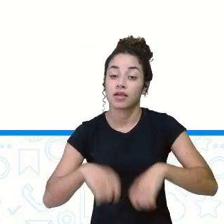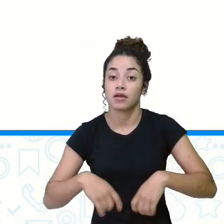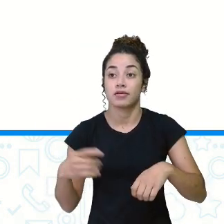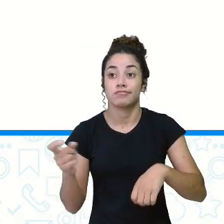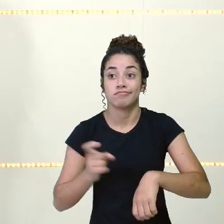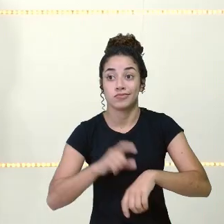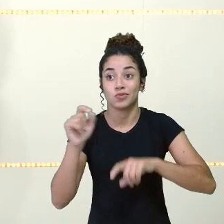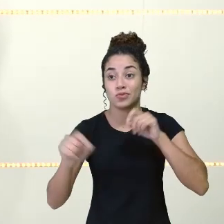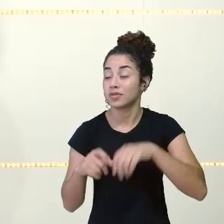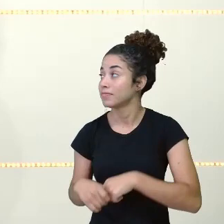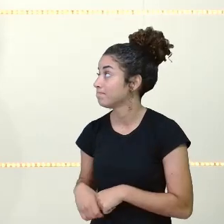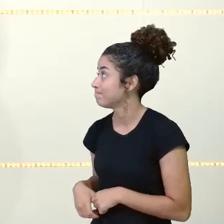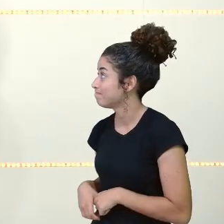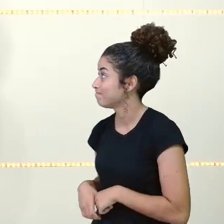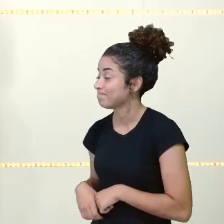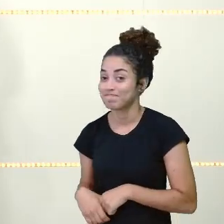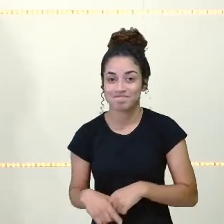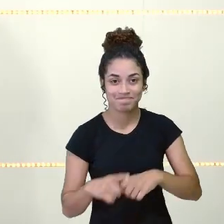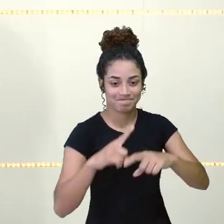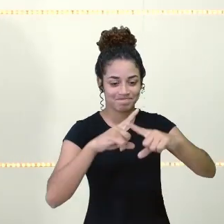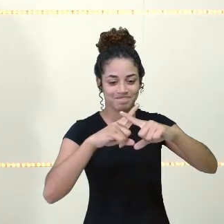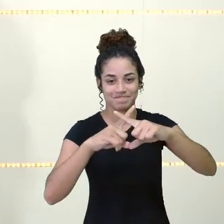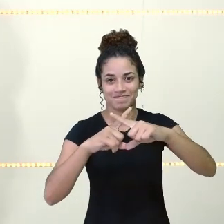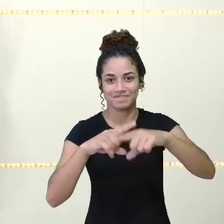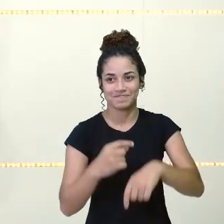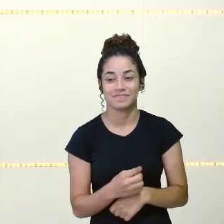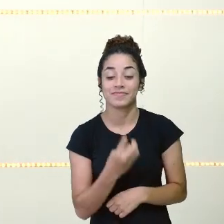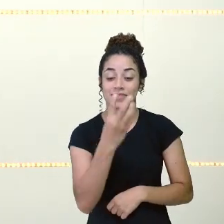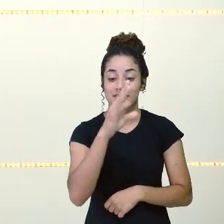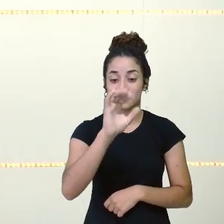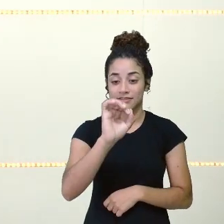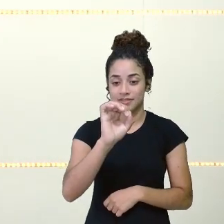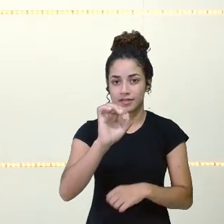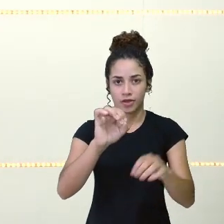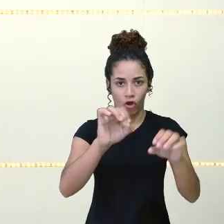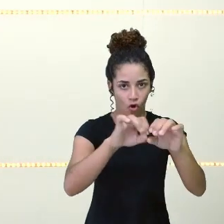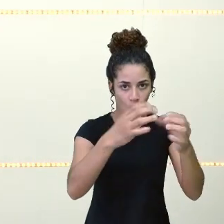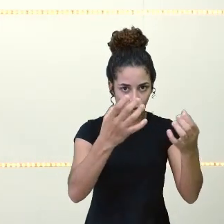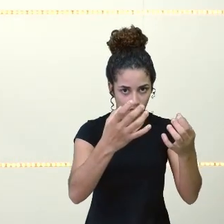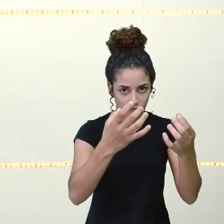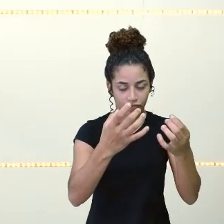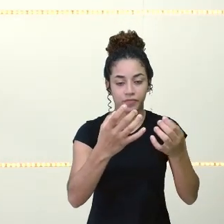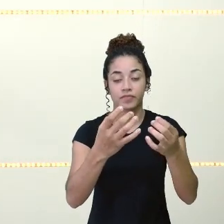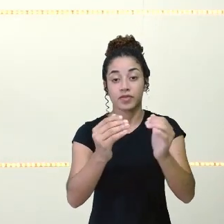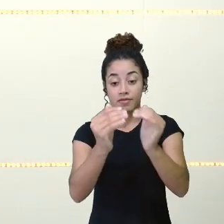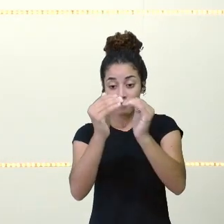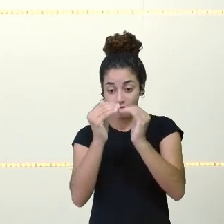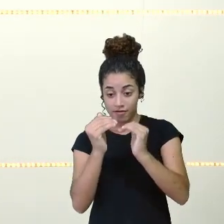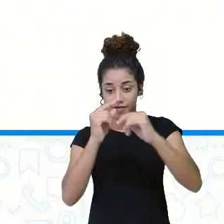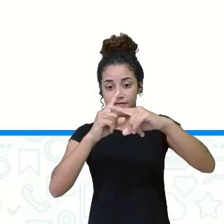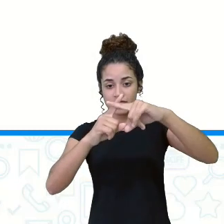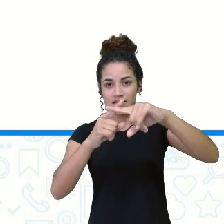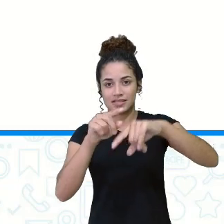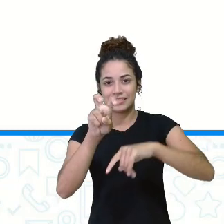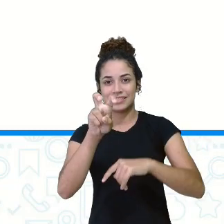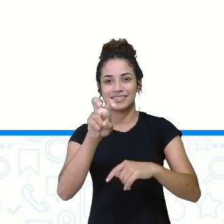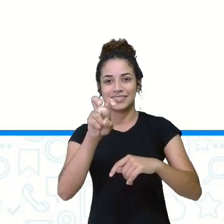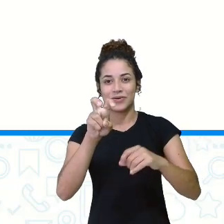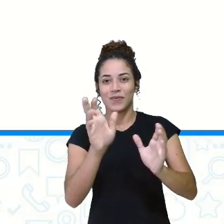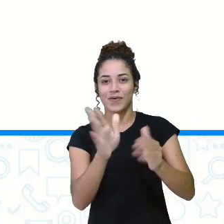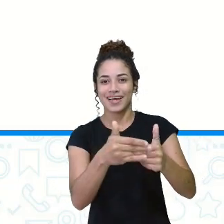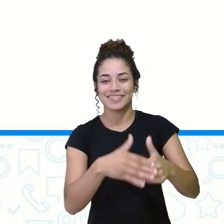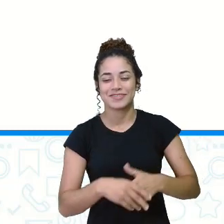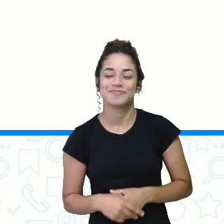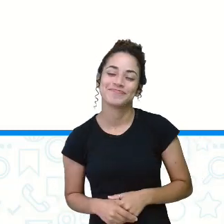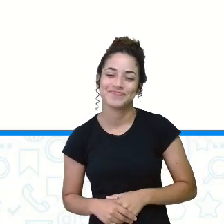imediatamente para uma multiplicação. Ó. 30 ovos vezes as 5